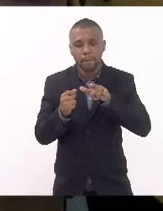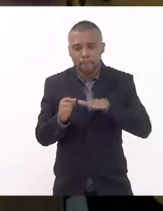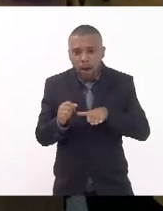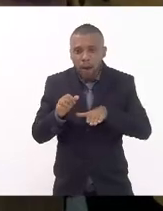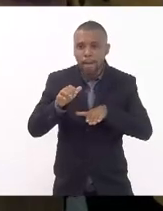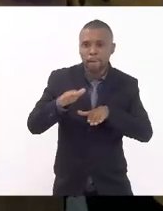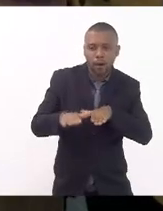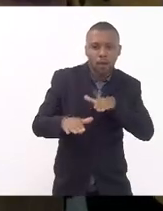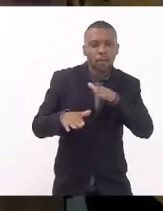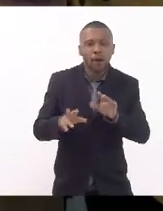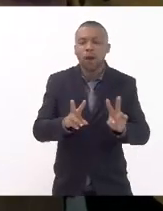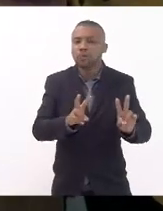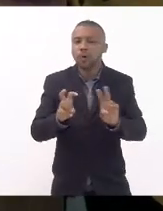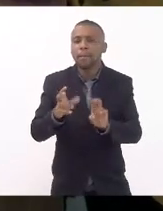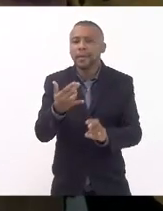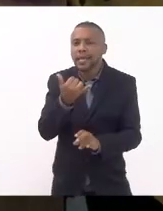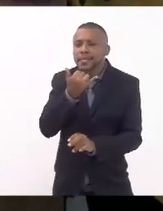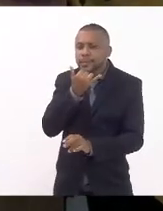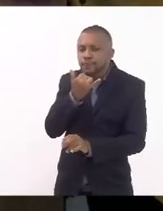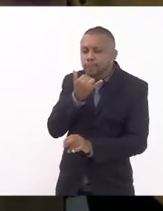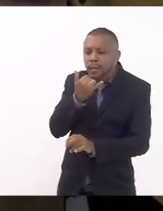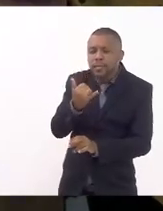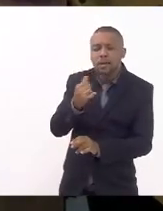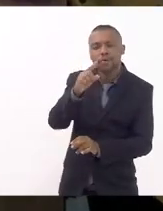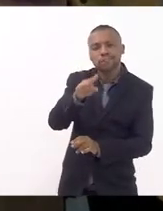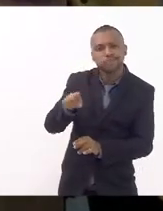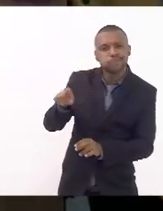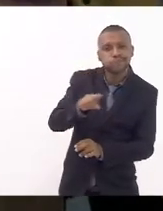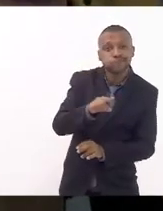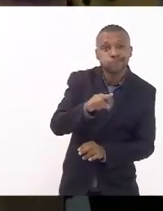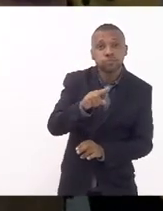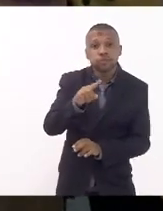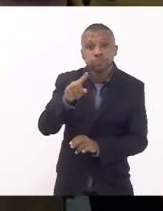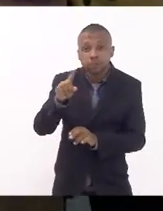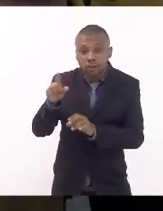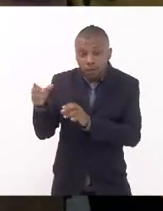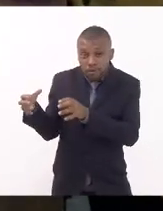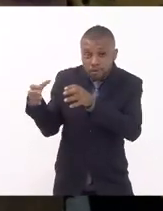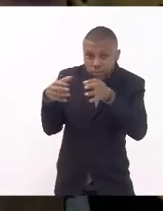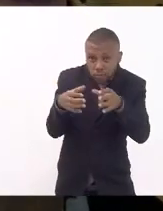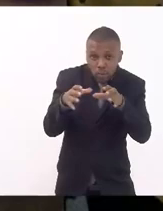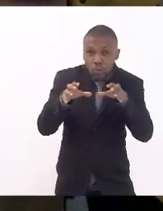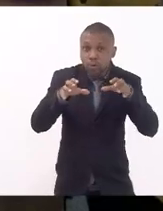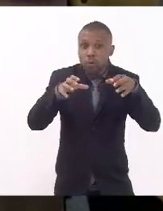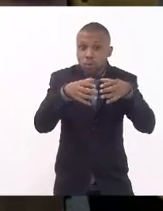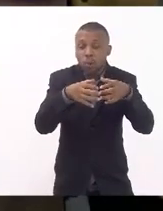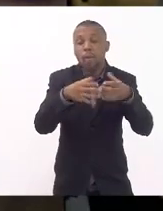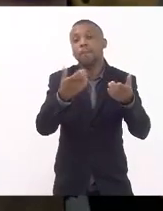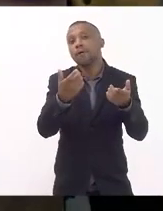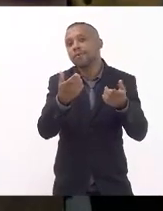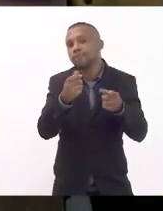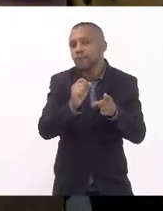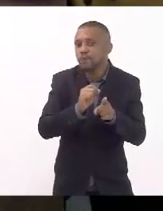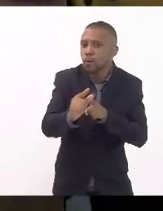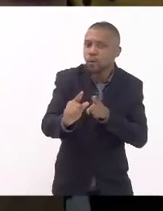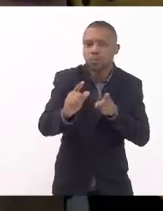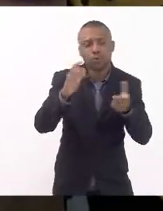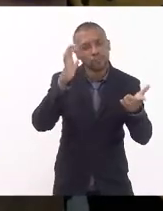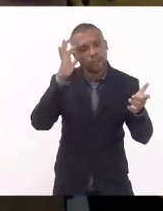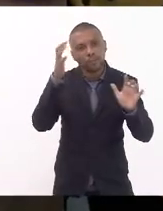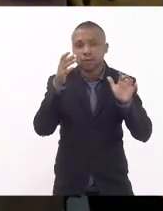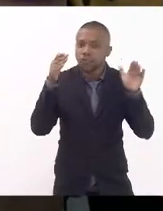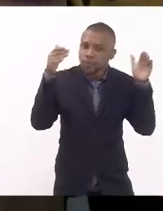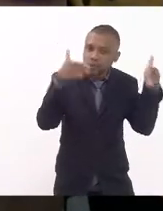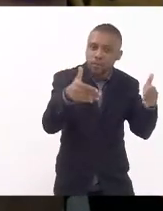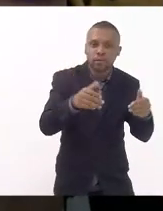das anistias, traz para cá, no mínimo, em grupo. Grupo que foi expulso em tal situação. Grupo que